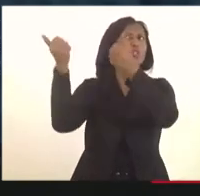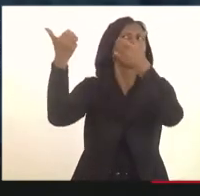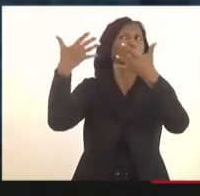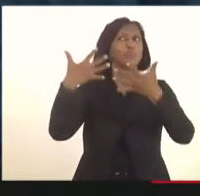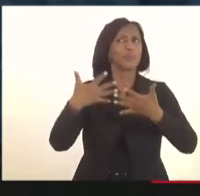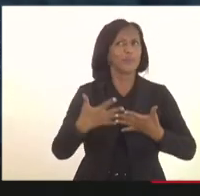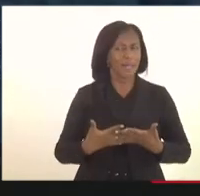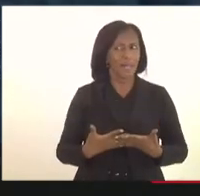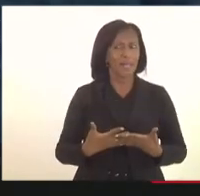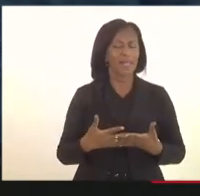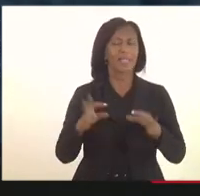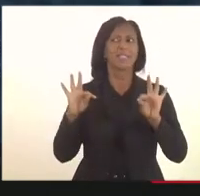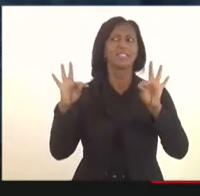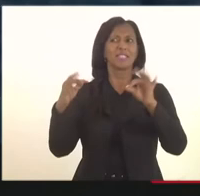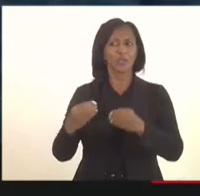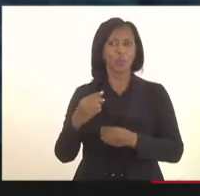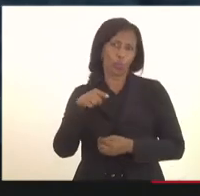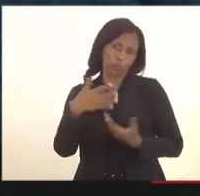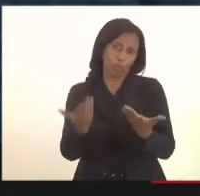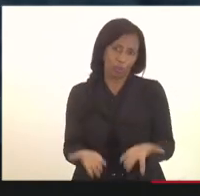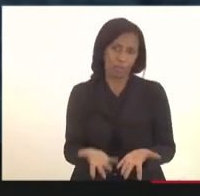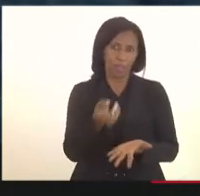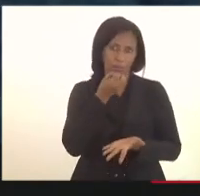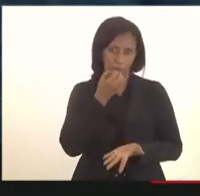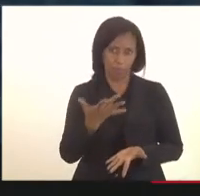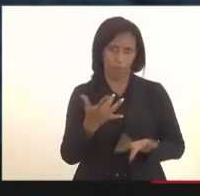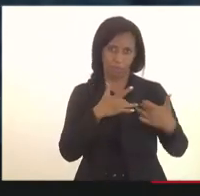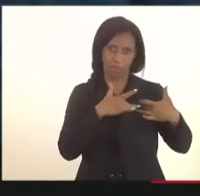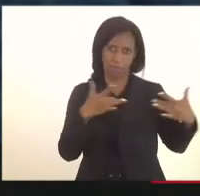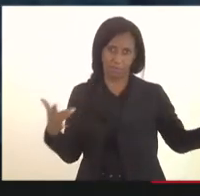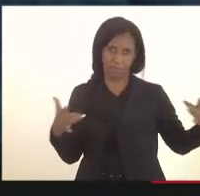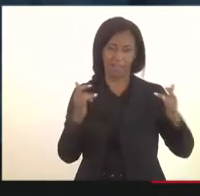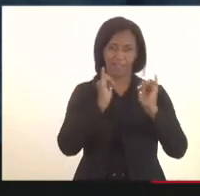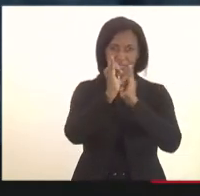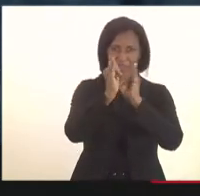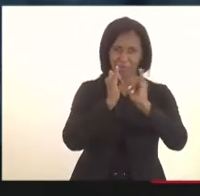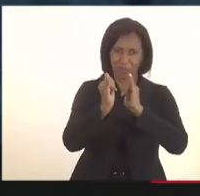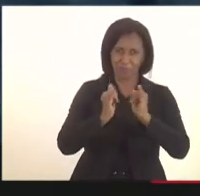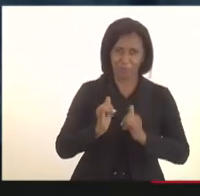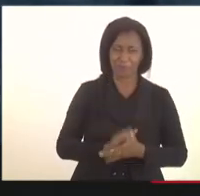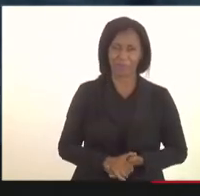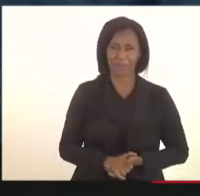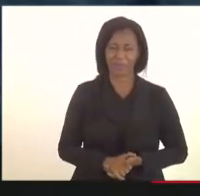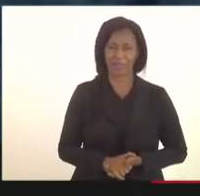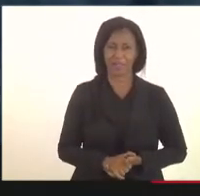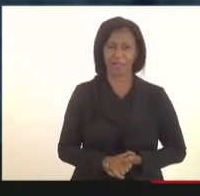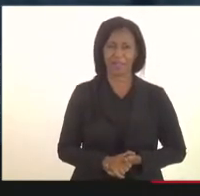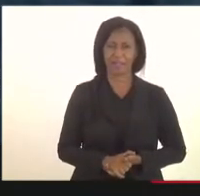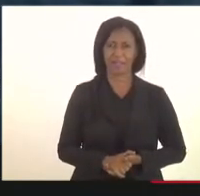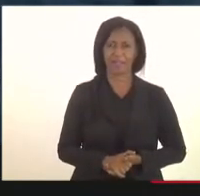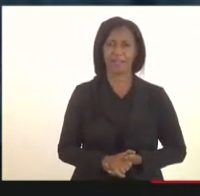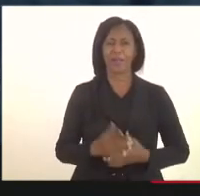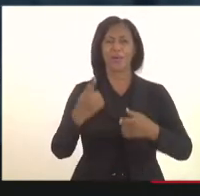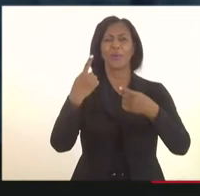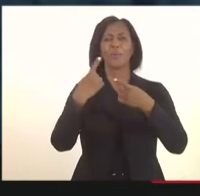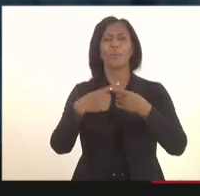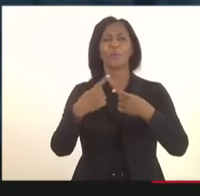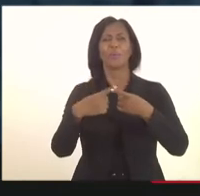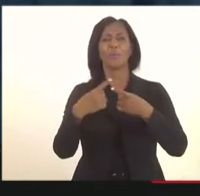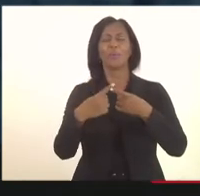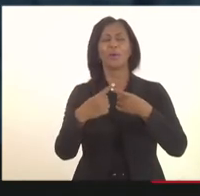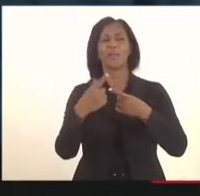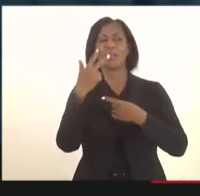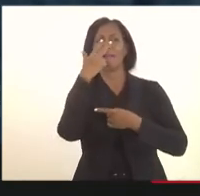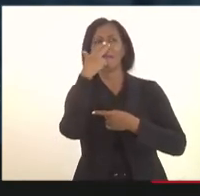aqui trazendo com boa vontade todos os dados, por que, em juízo, todo se comporta agressivamente contra o